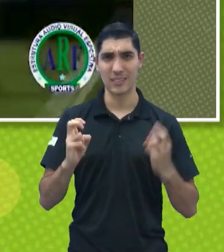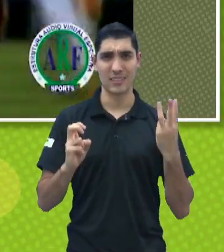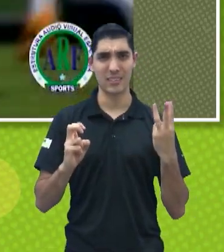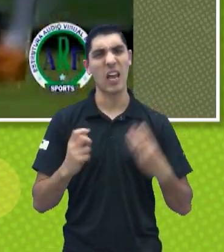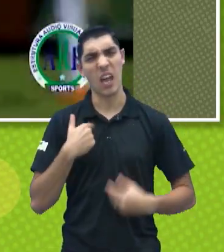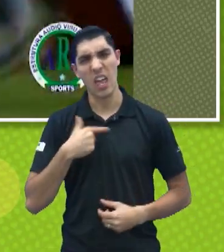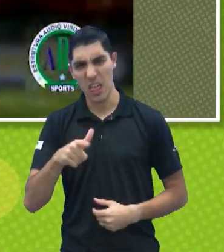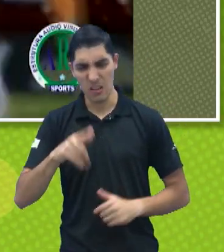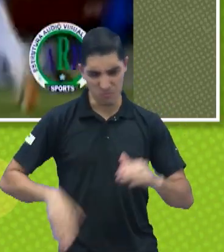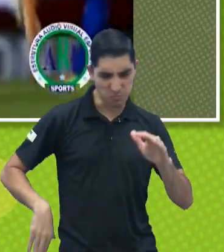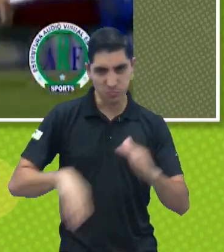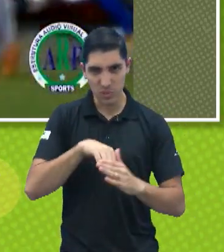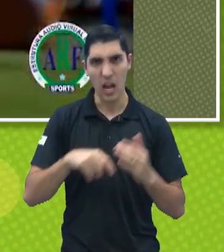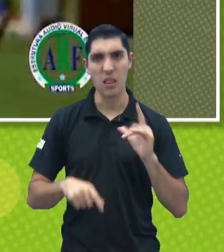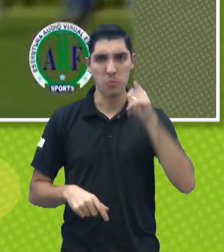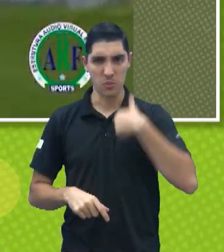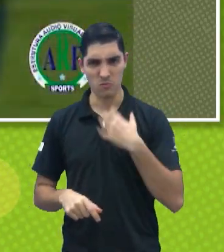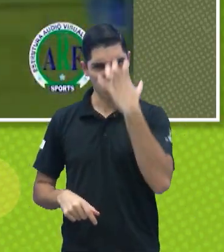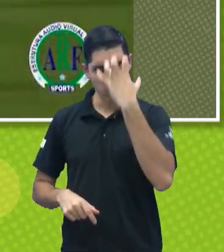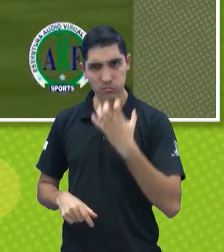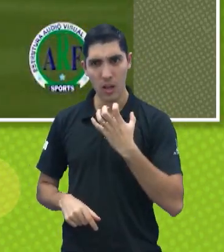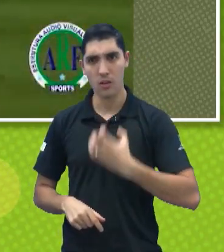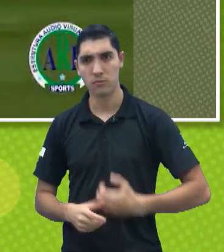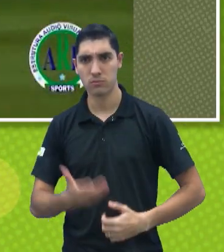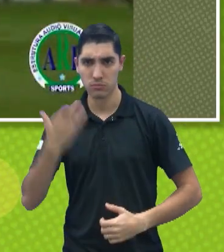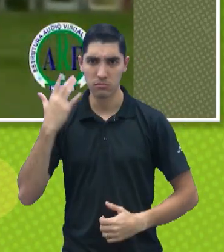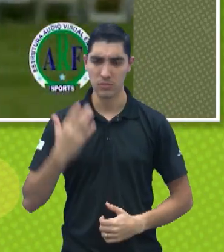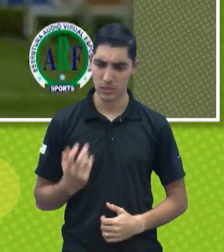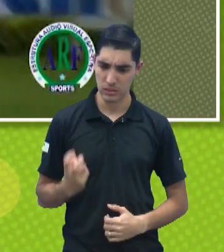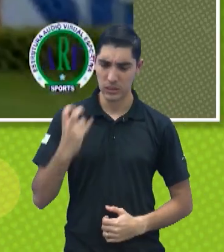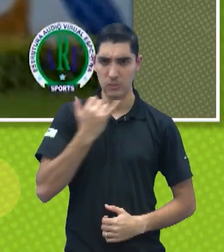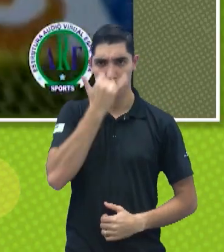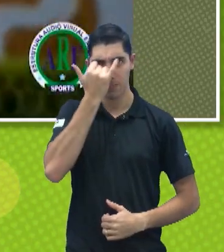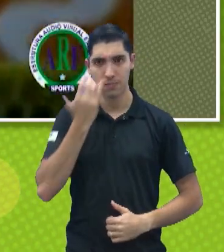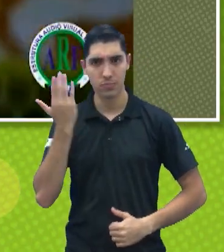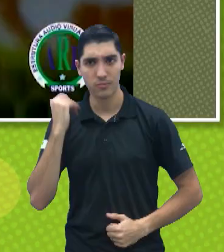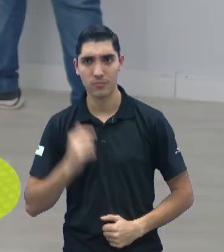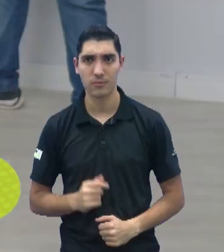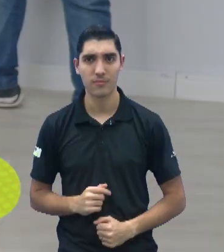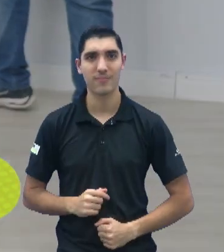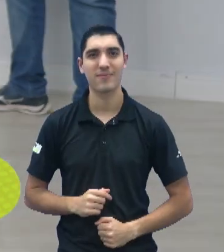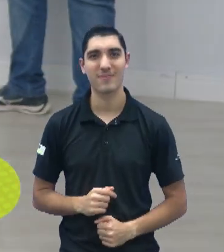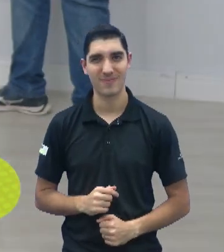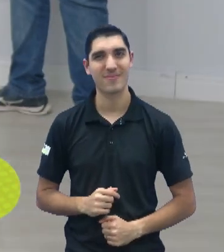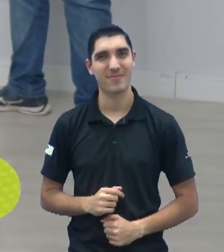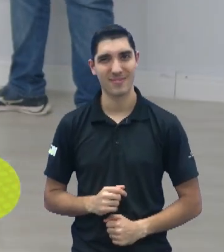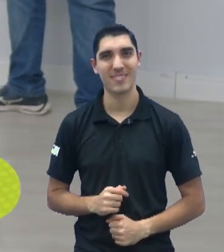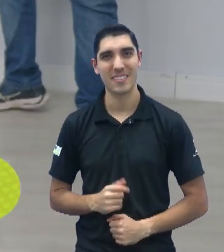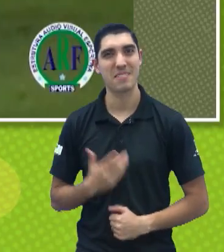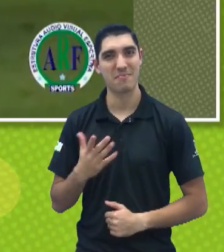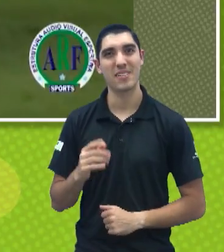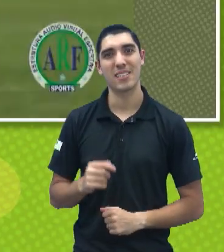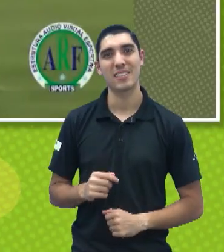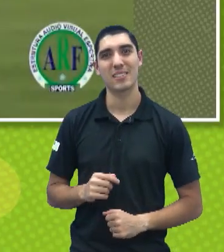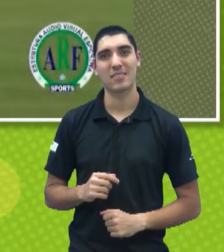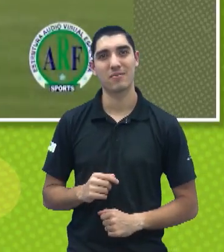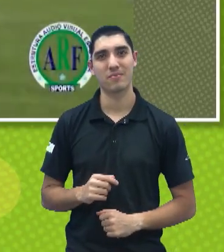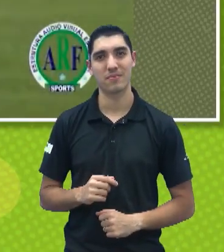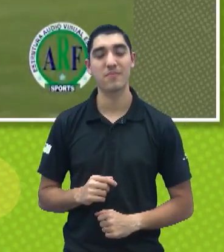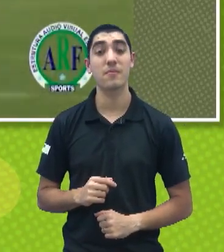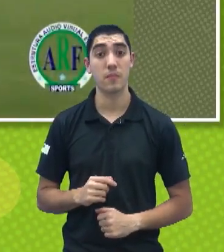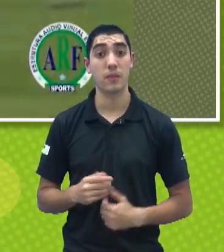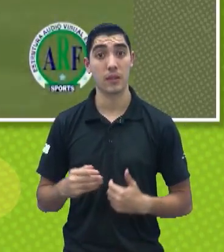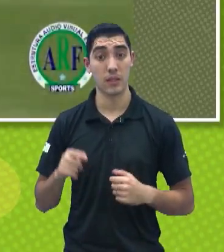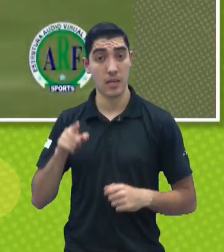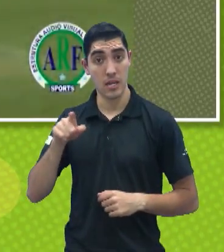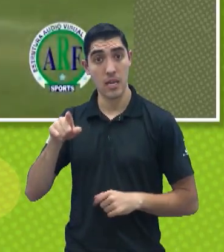gol. Pode reparar lá, eu fiquei, estamos tomando 5 aqui, fica difícil comemorar. Foi e não achou, mas siga então, e aí eu morava ali no